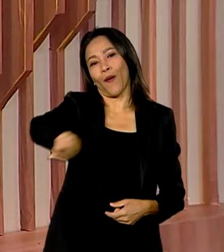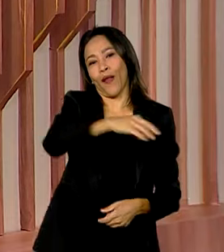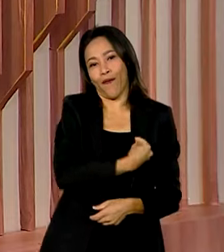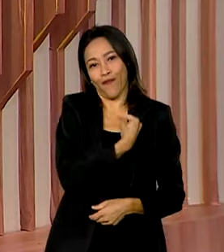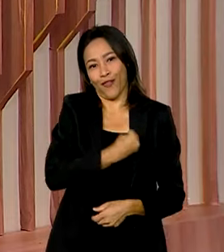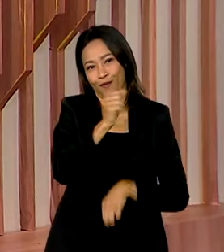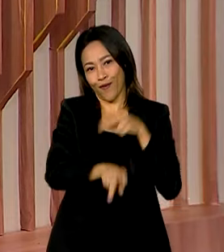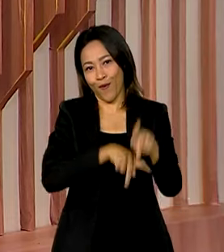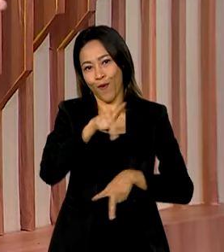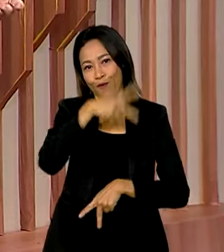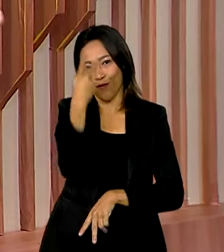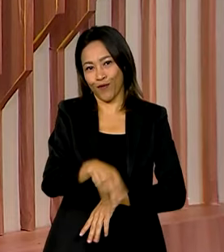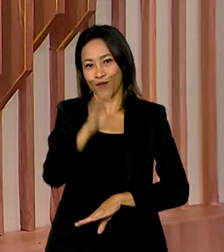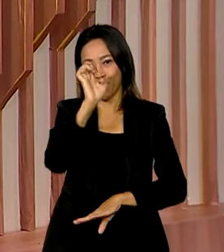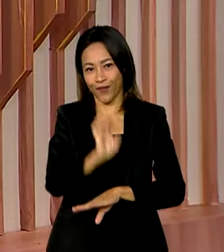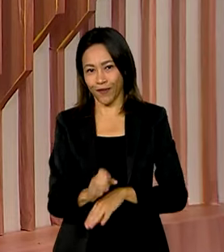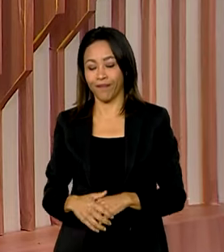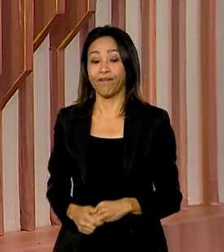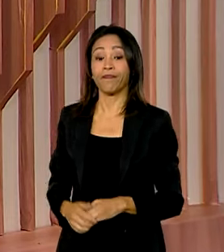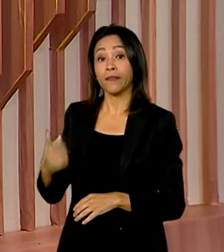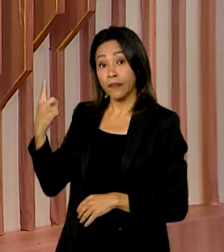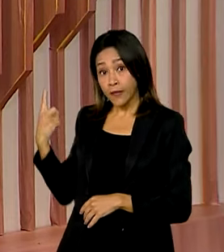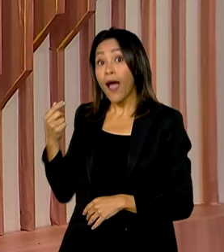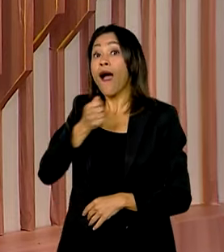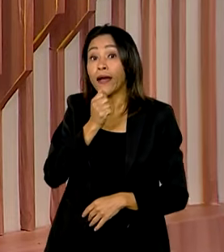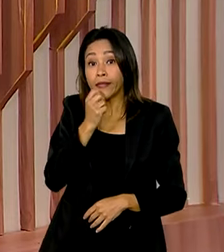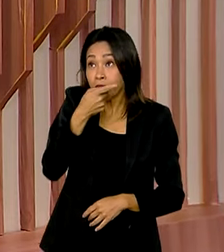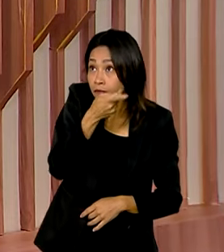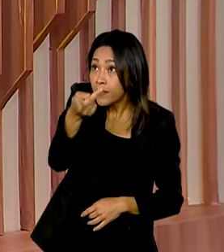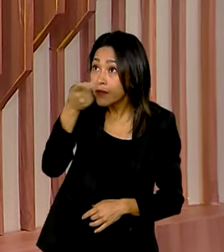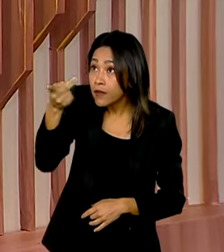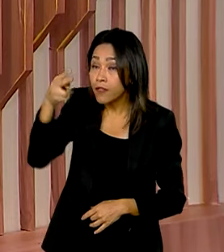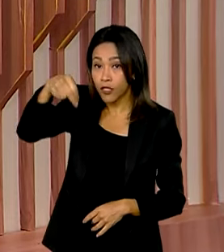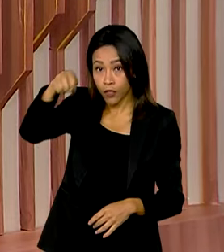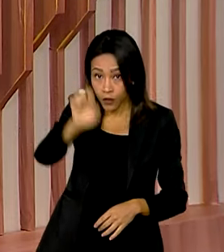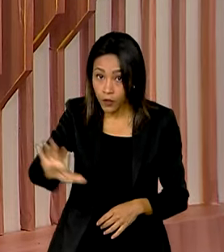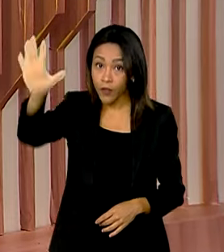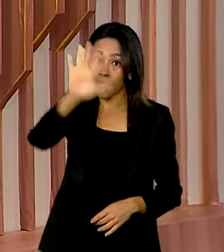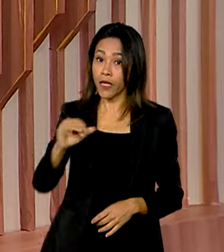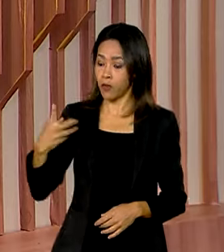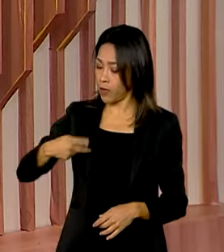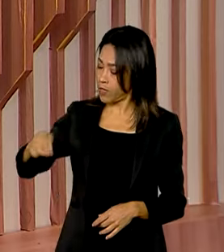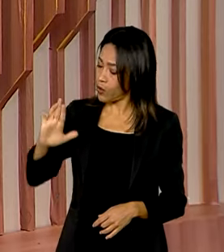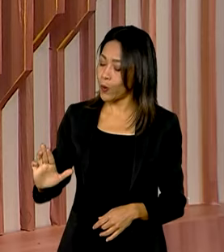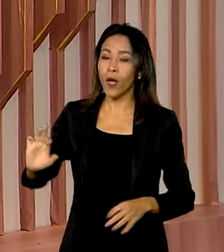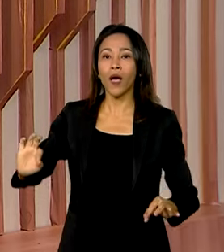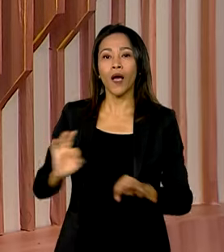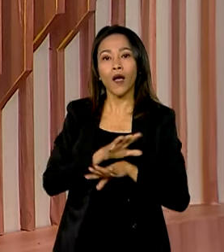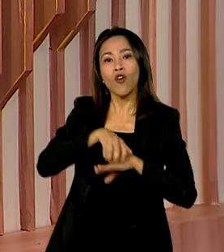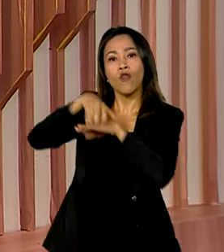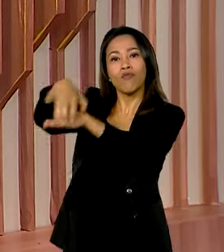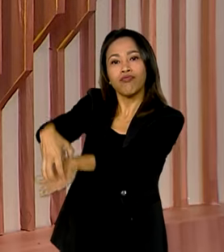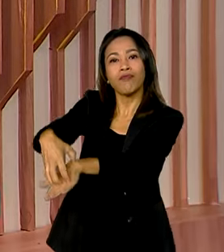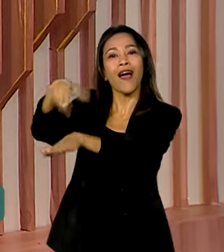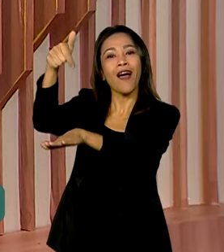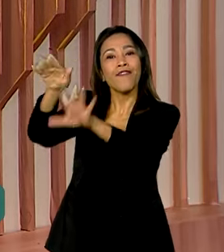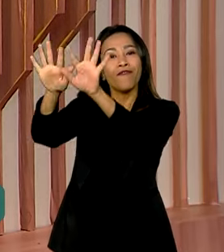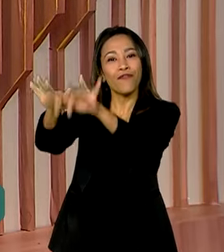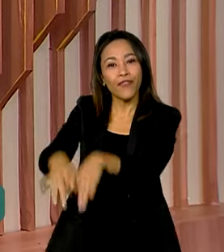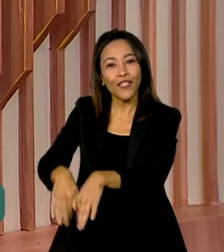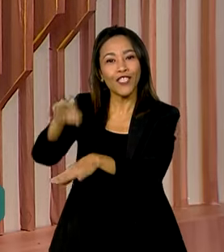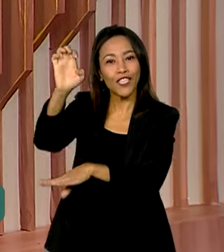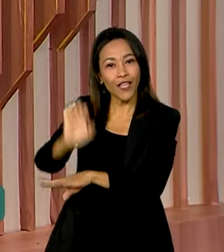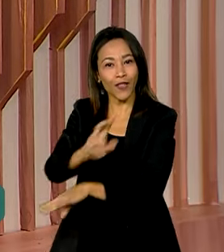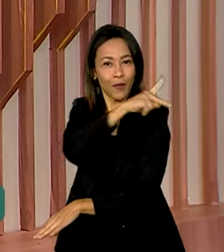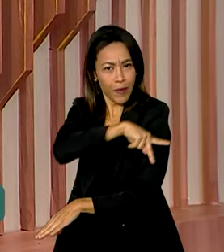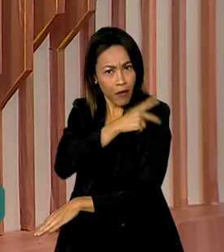Maranhão. E ainda em visita pelo Nordeste, o presidente Lula encerrou a caravana federativa do Piauí e anunciou investimentos